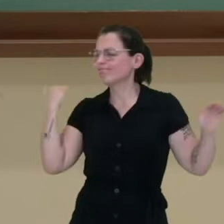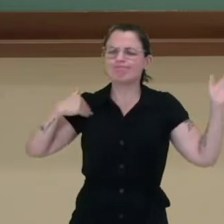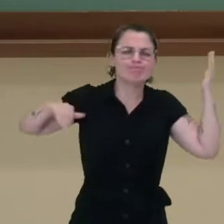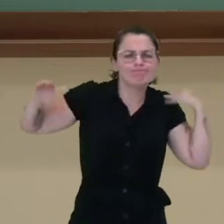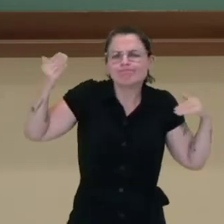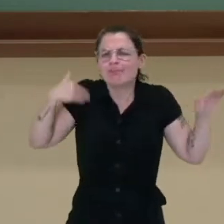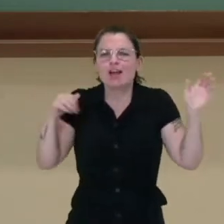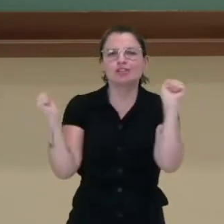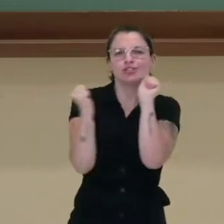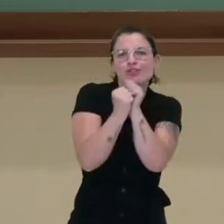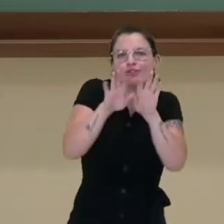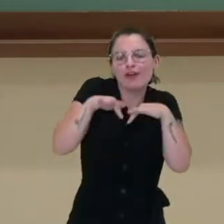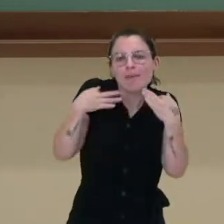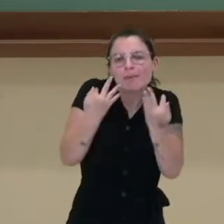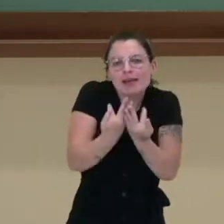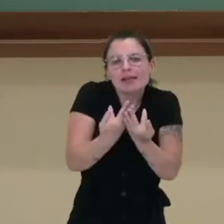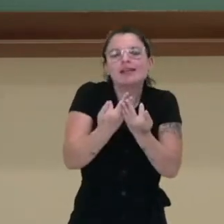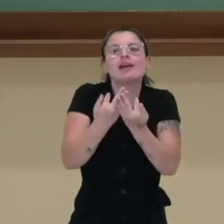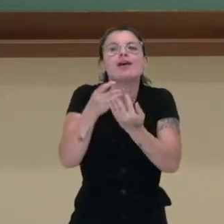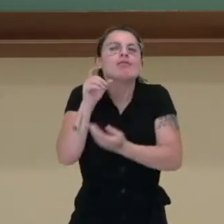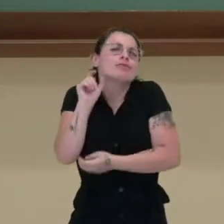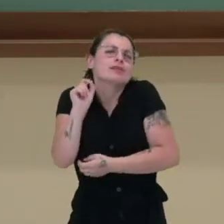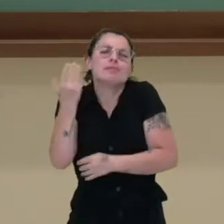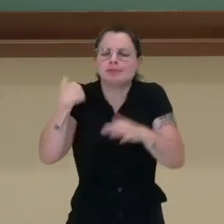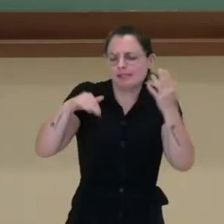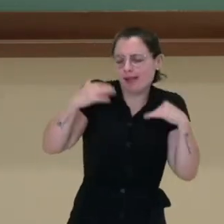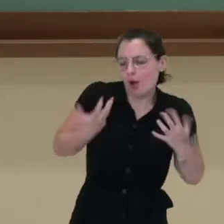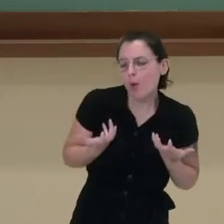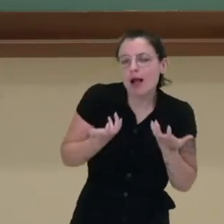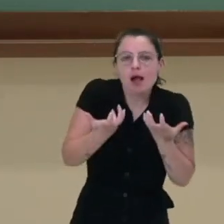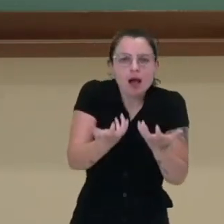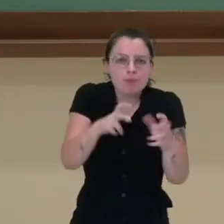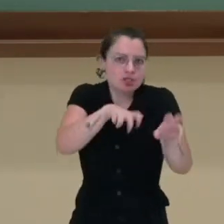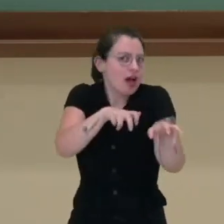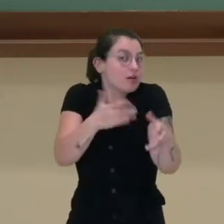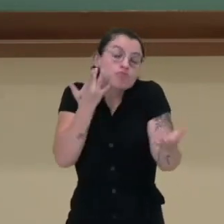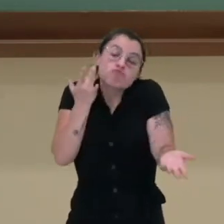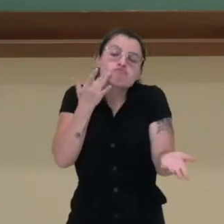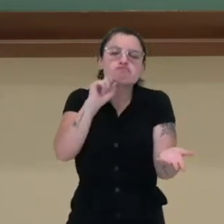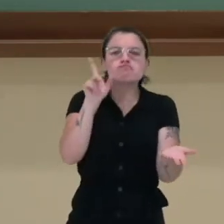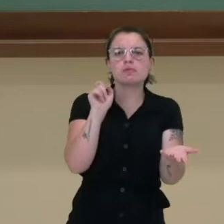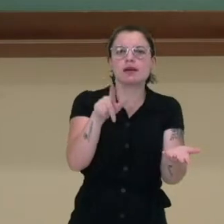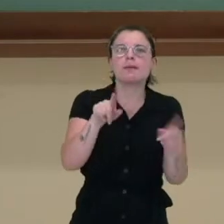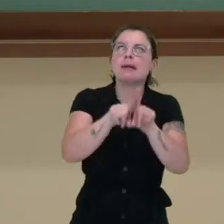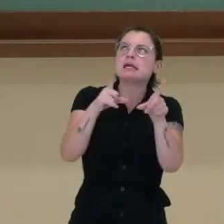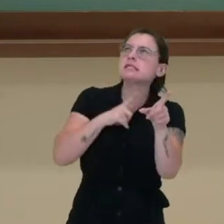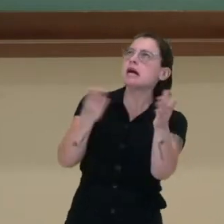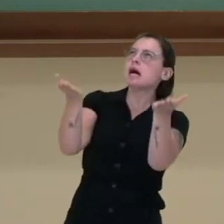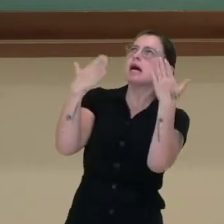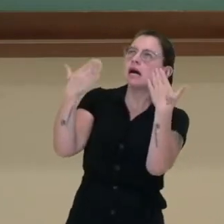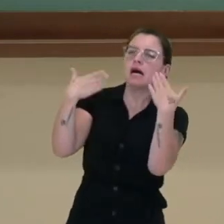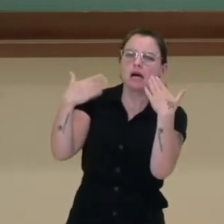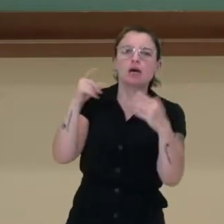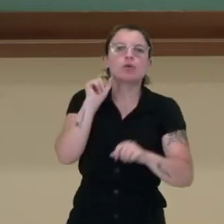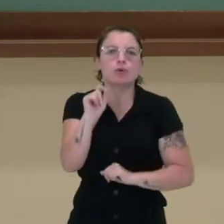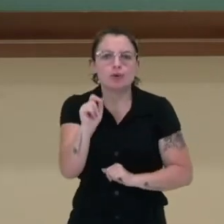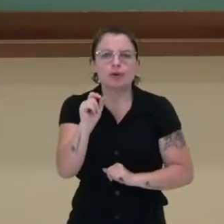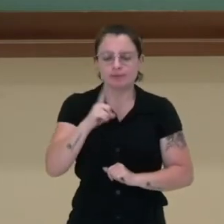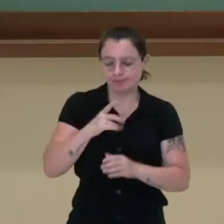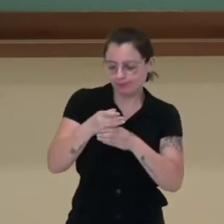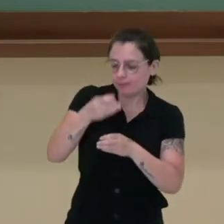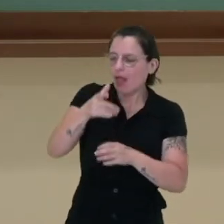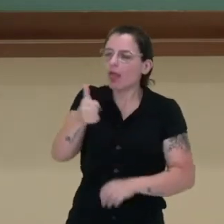sua família, quem sabe no campo. E tá muito calor. E você vai tomar um suco